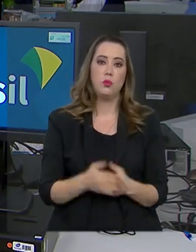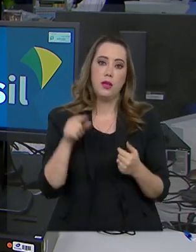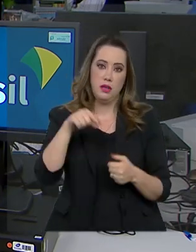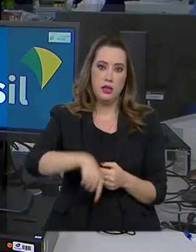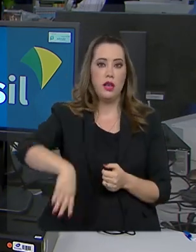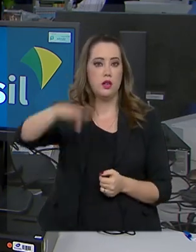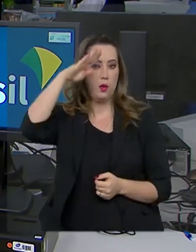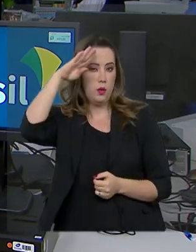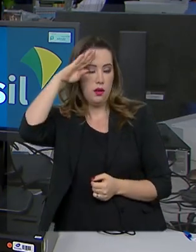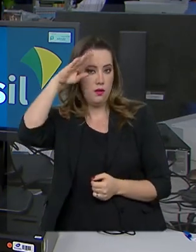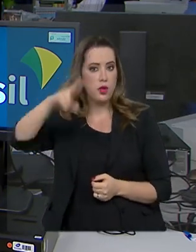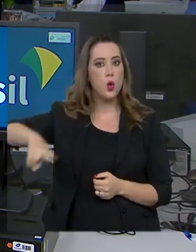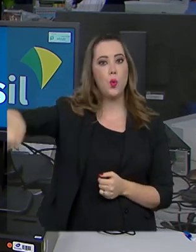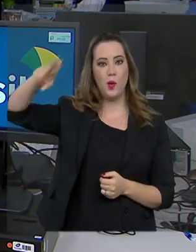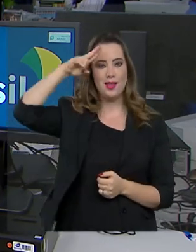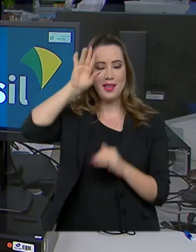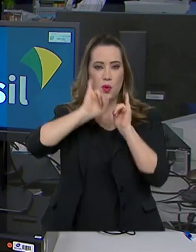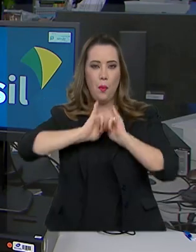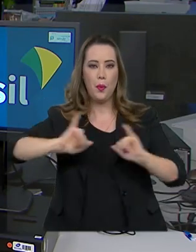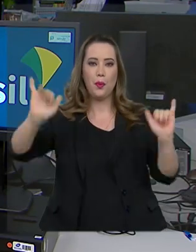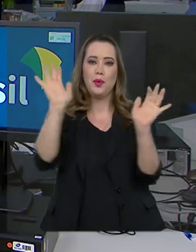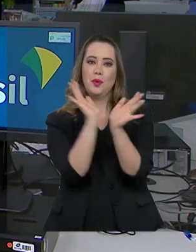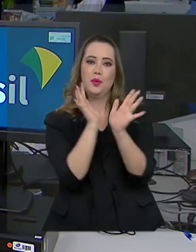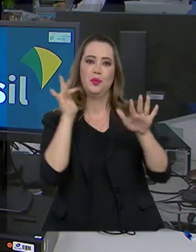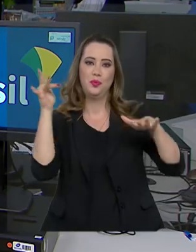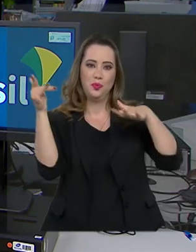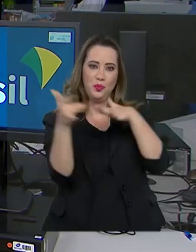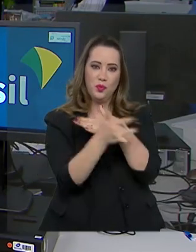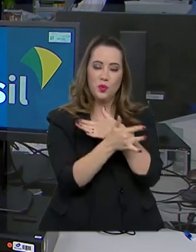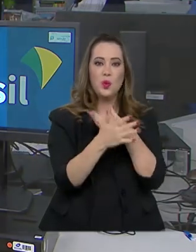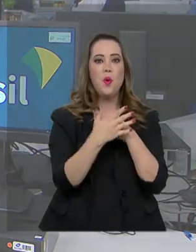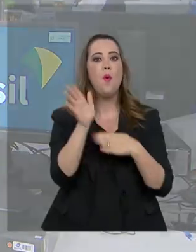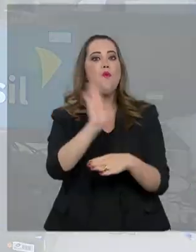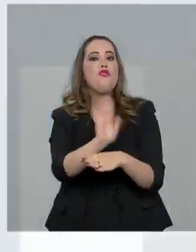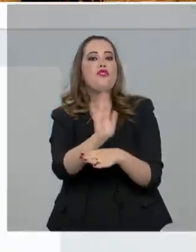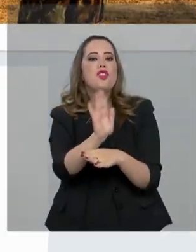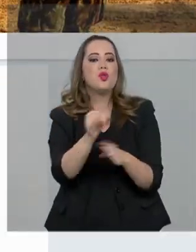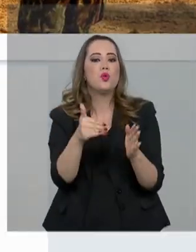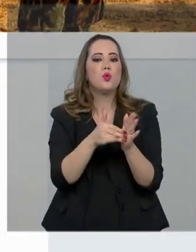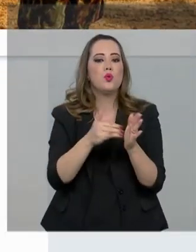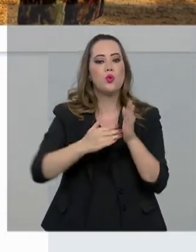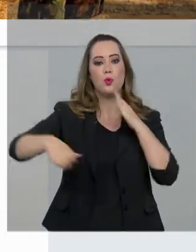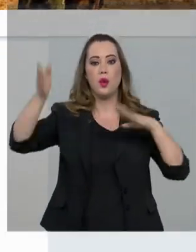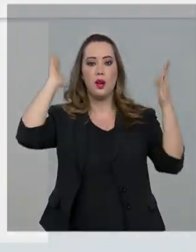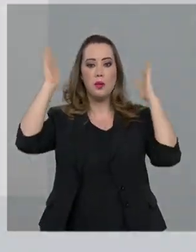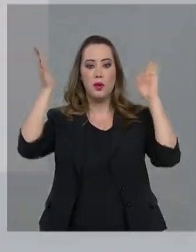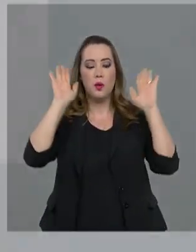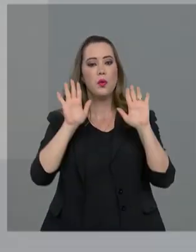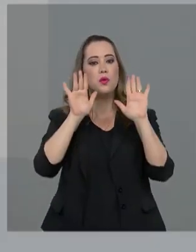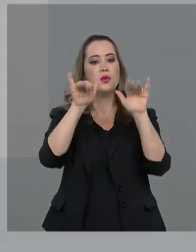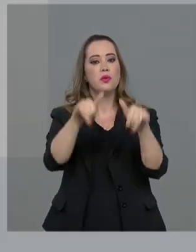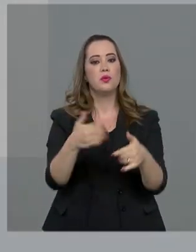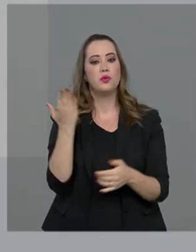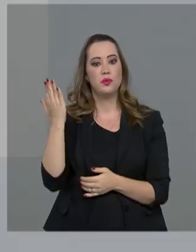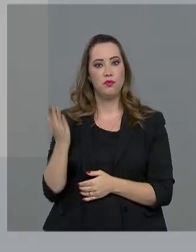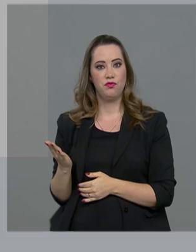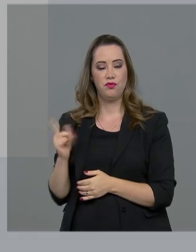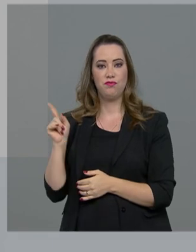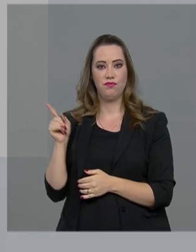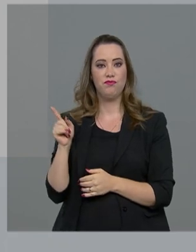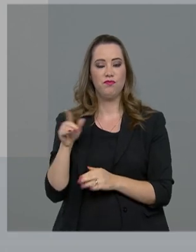Nesta quarta-feira, o Exército publicou nas redes sociais um vídeo do último caminhão caçamba que finalizou o asfalto no